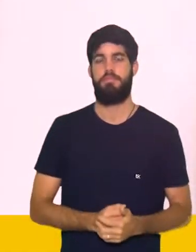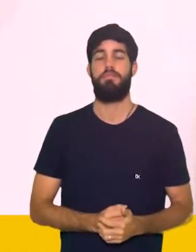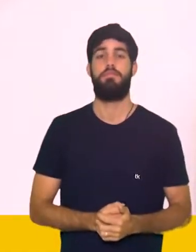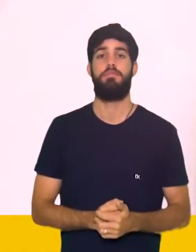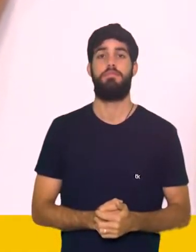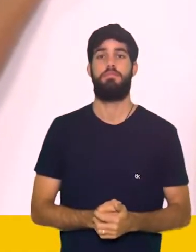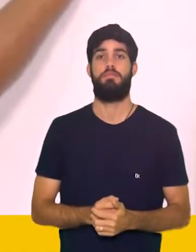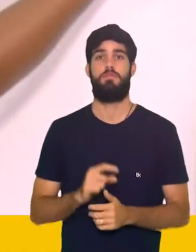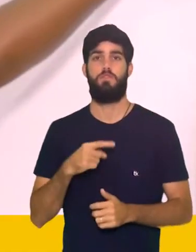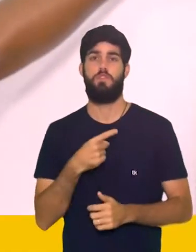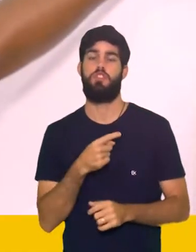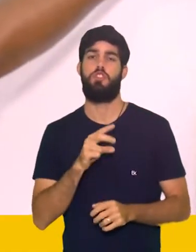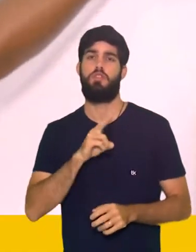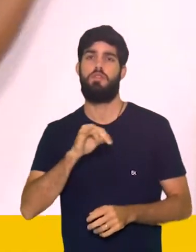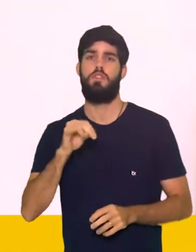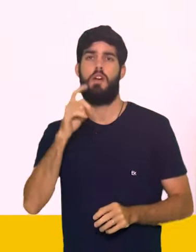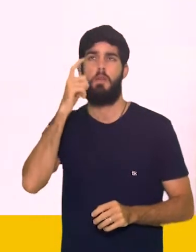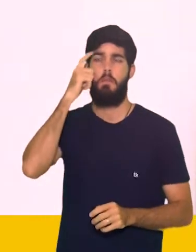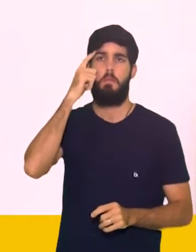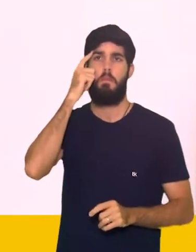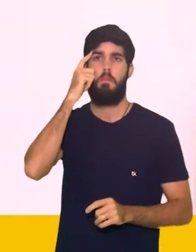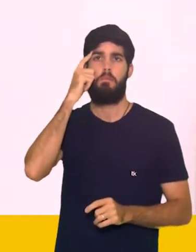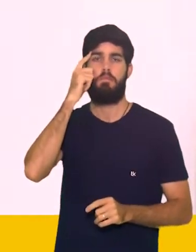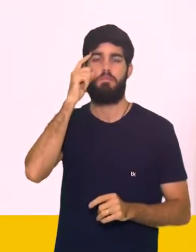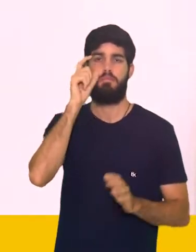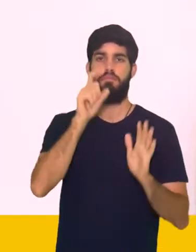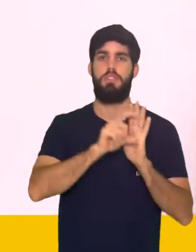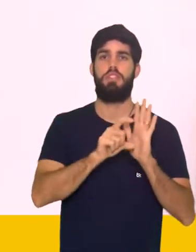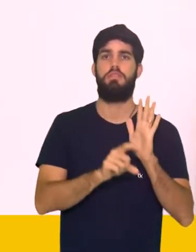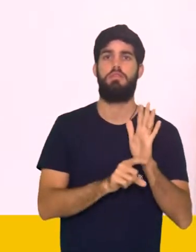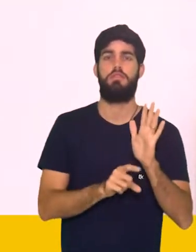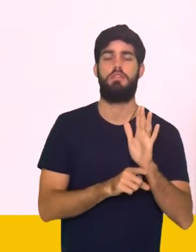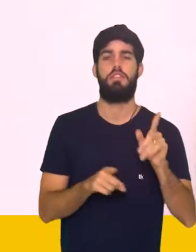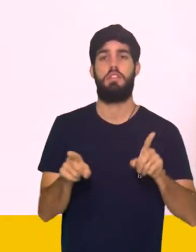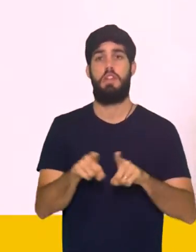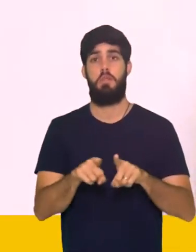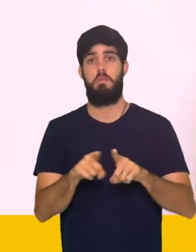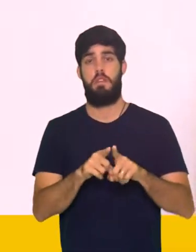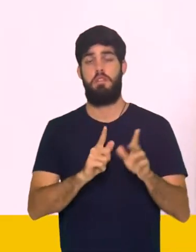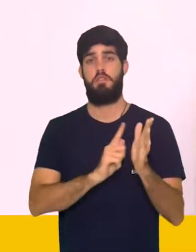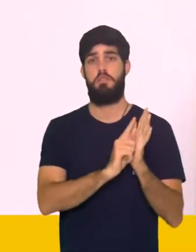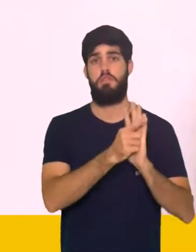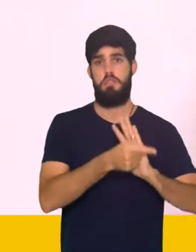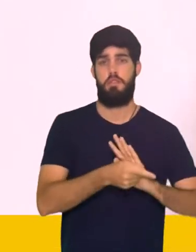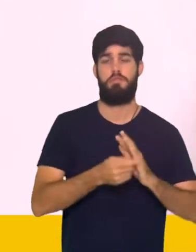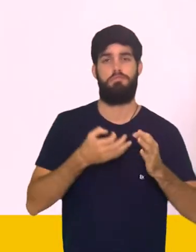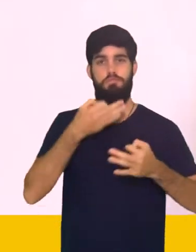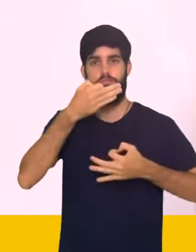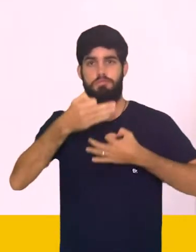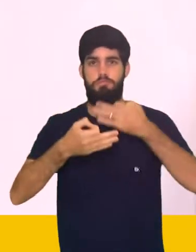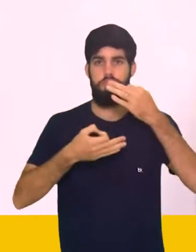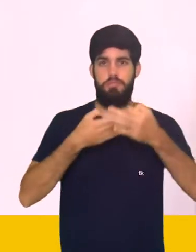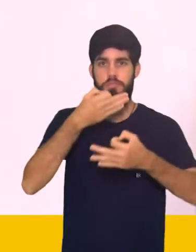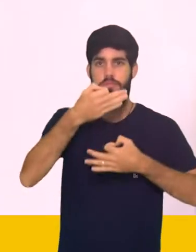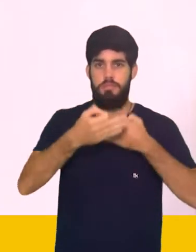E aí a gente vai pensar no parágrafo e no gênero dissertação argumentativa